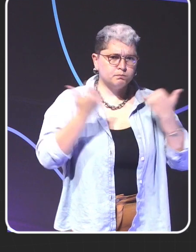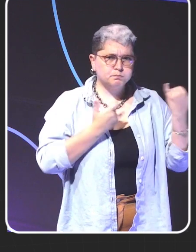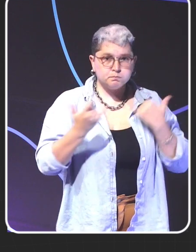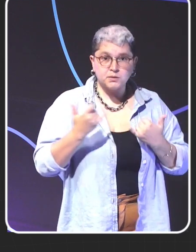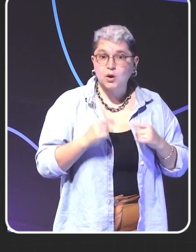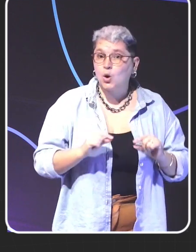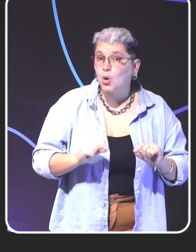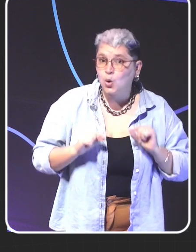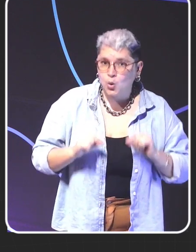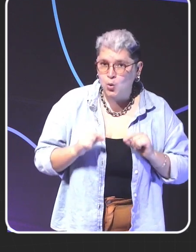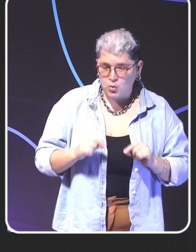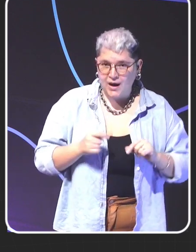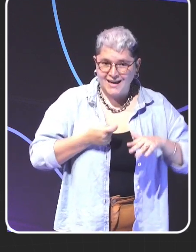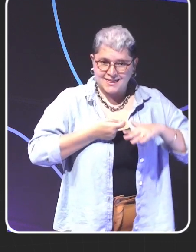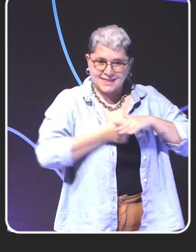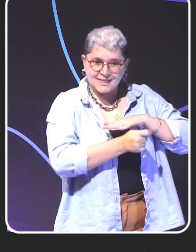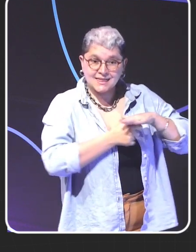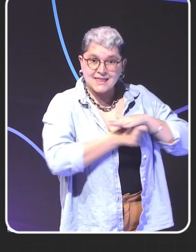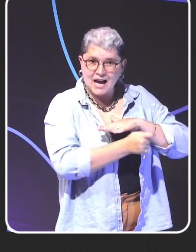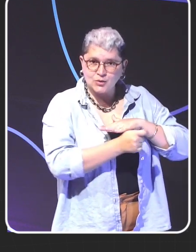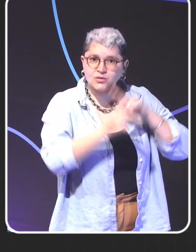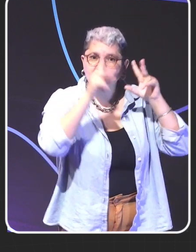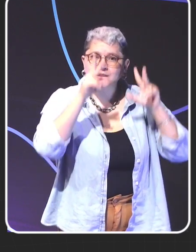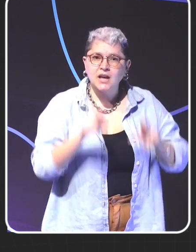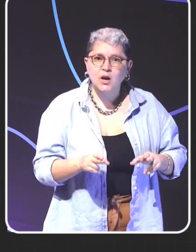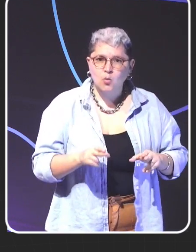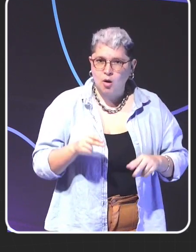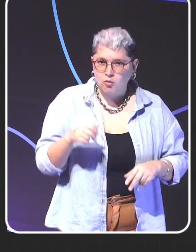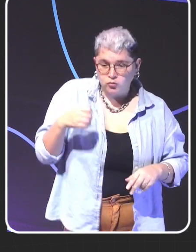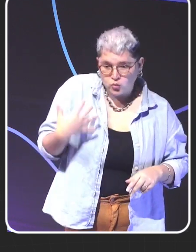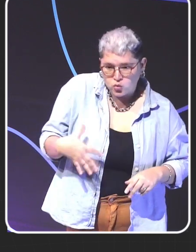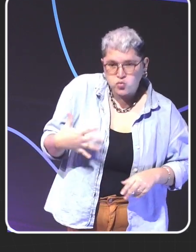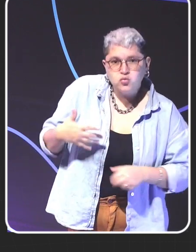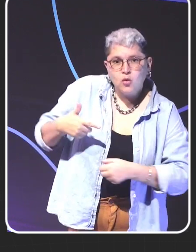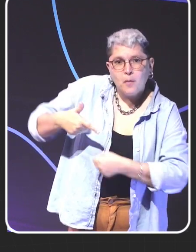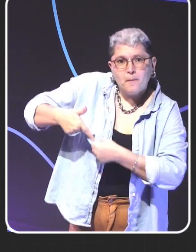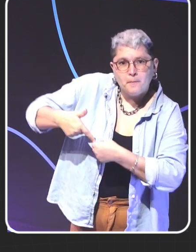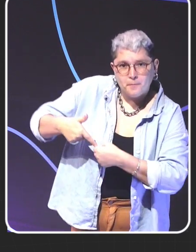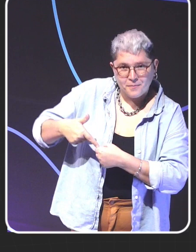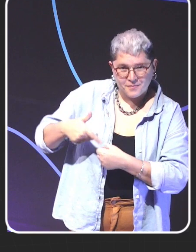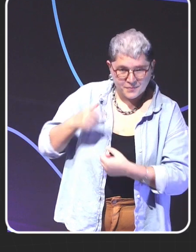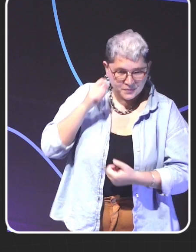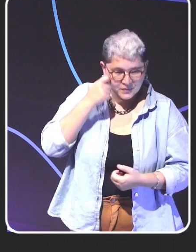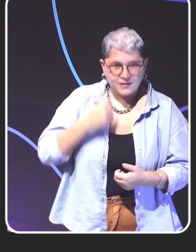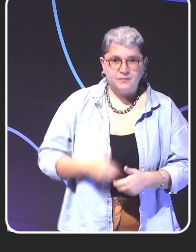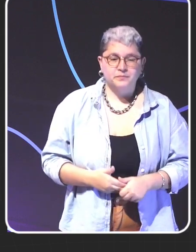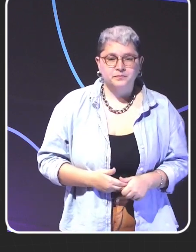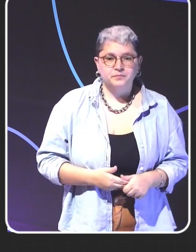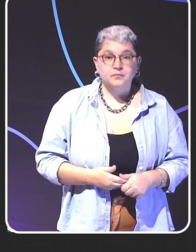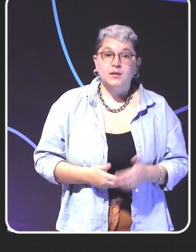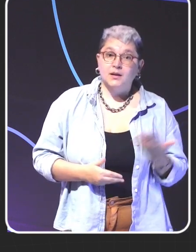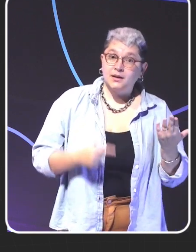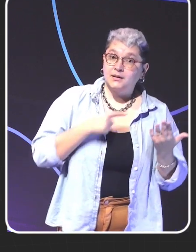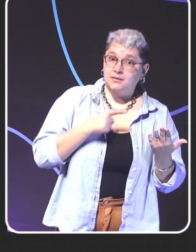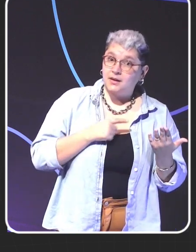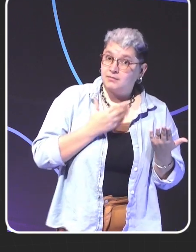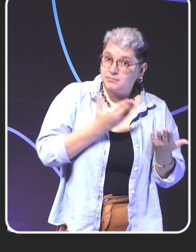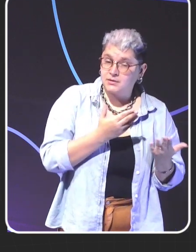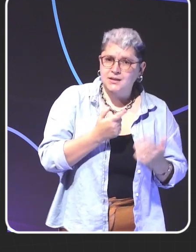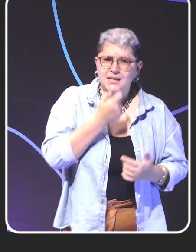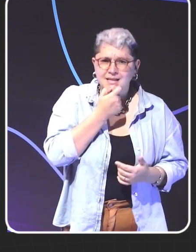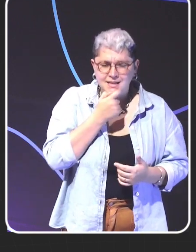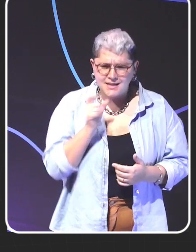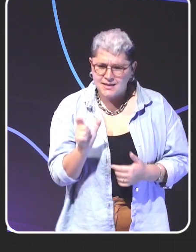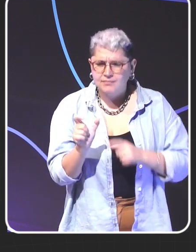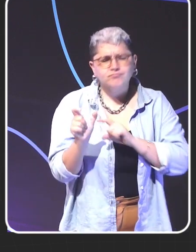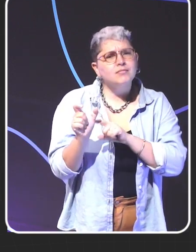novo petróleo, e aí, trazendo um pouquinho desse Customer Data Profiling, né, que é uma palavra em inglês, mas basicamente é como a